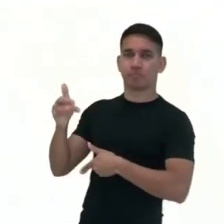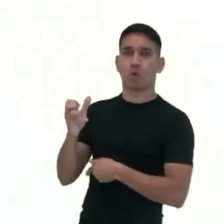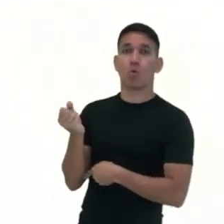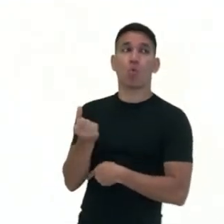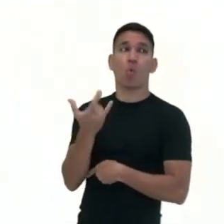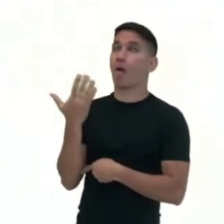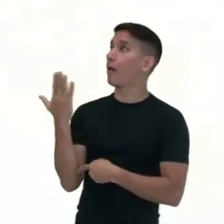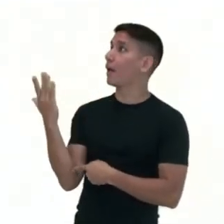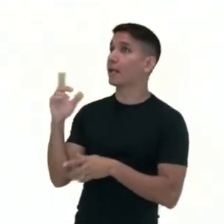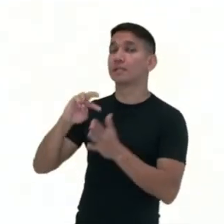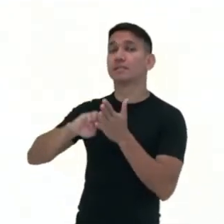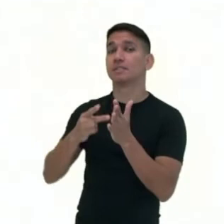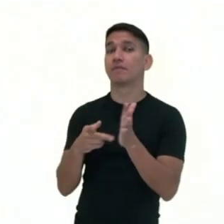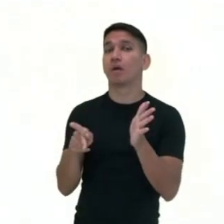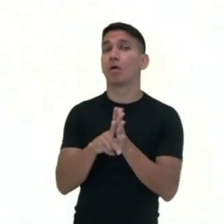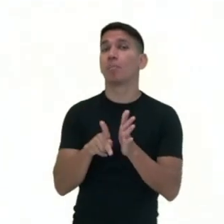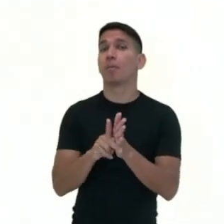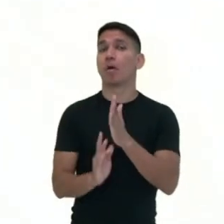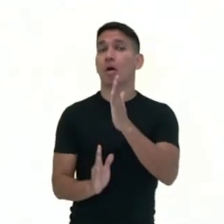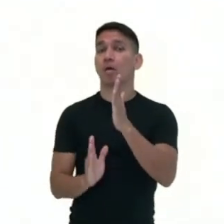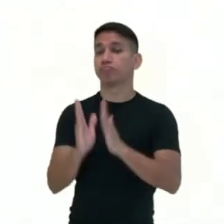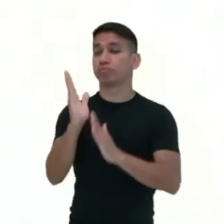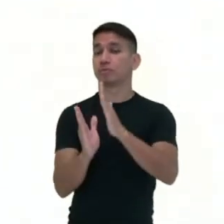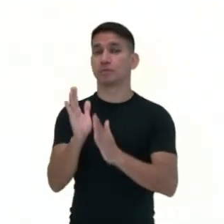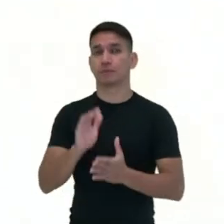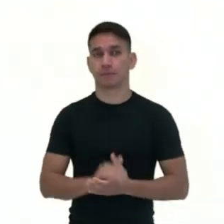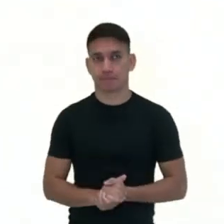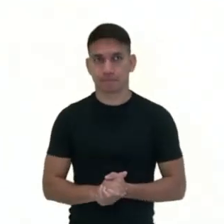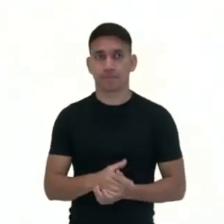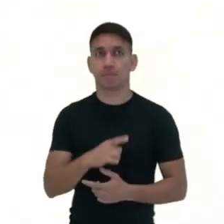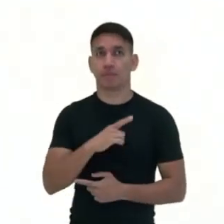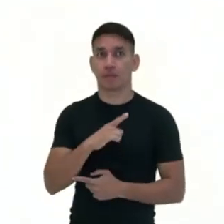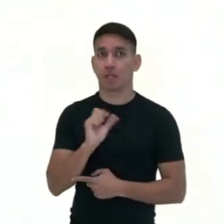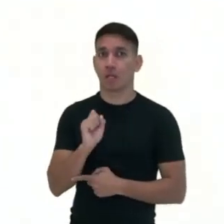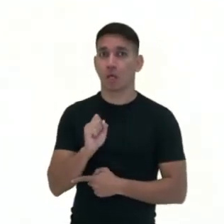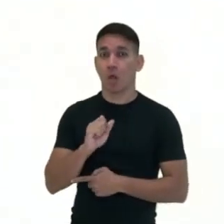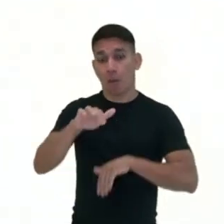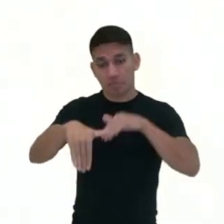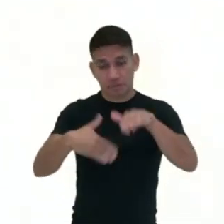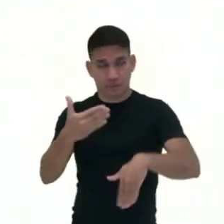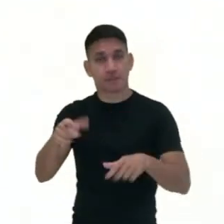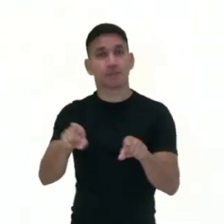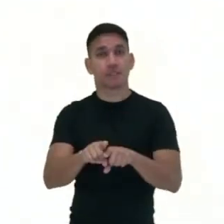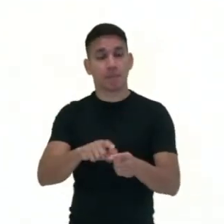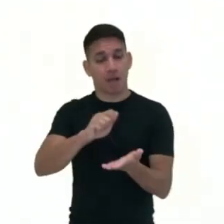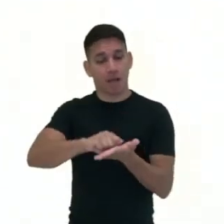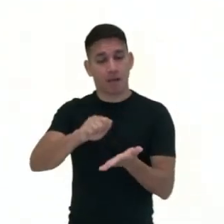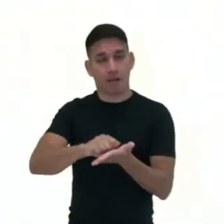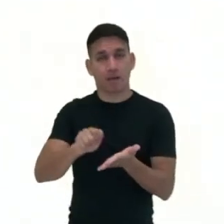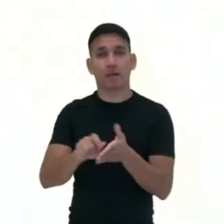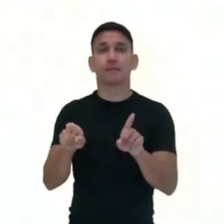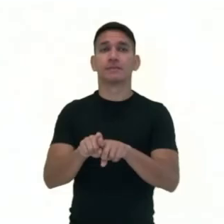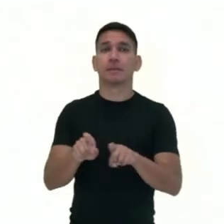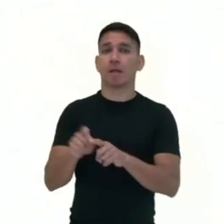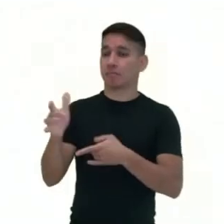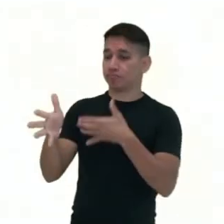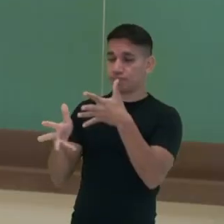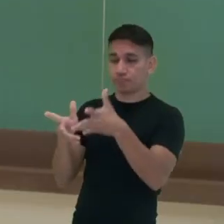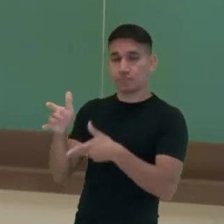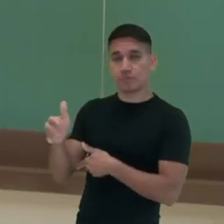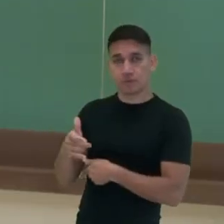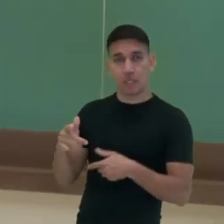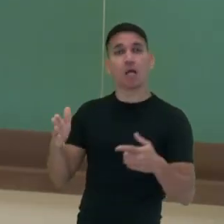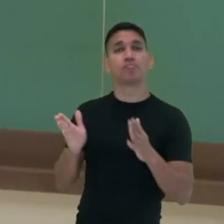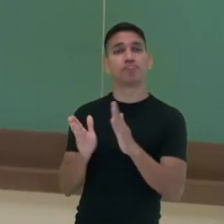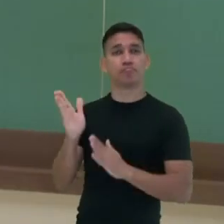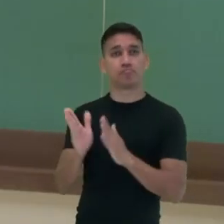dessas indicam a ideia de serem paralelas, né? Então, nós temos aqui as raias da piscina, as linhas de um caderno e as cordas da harpa, elas são